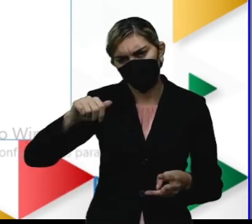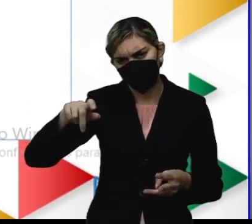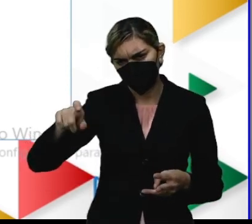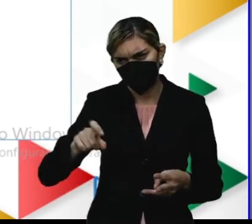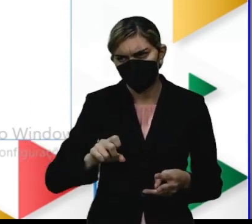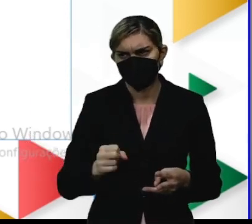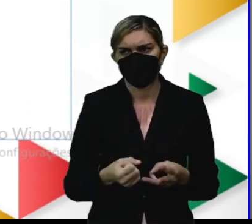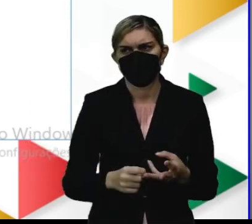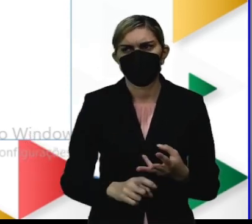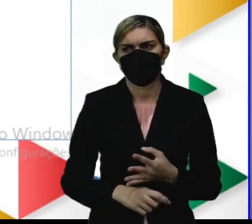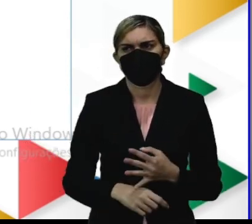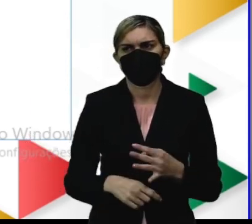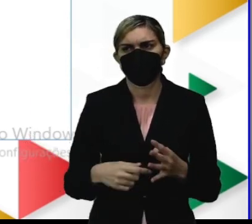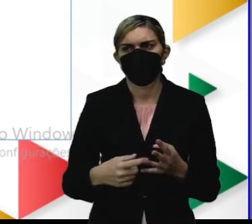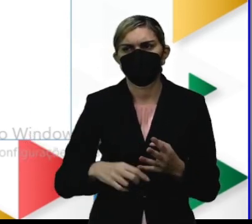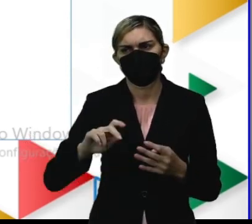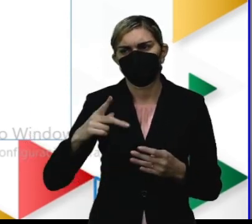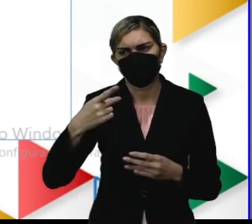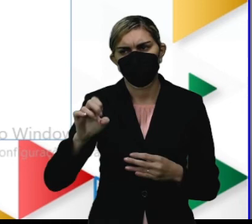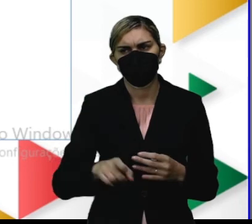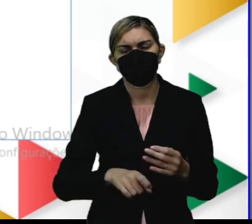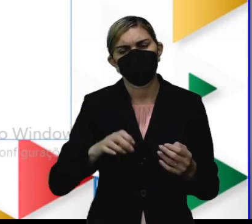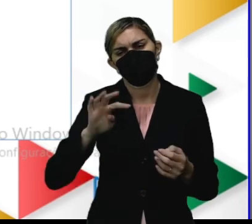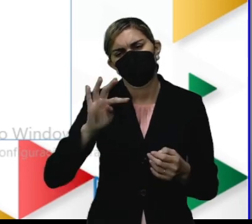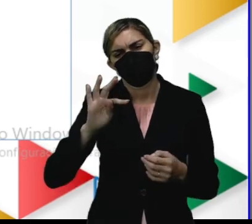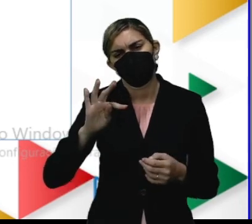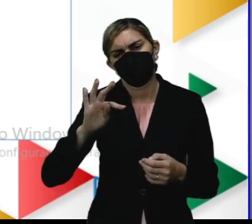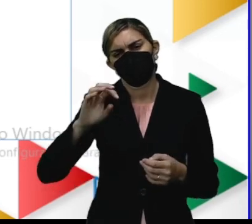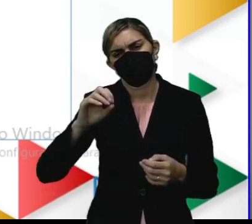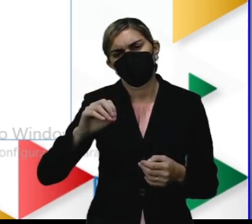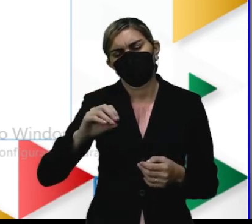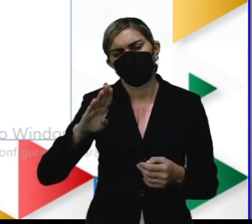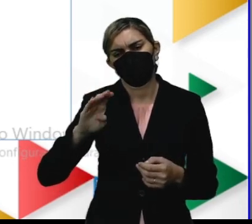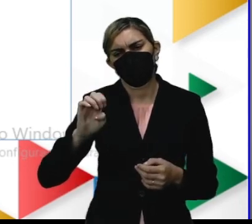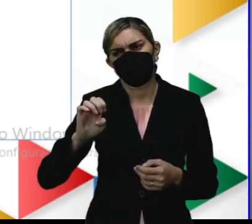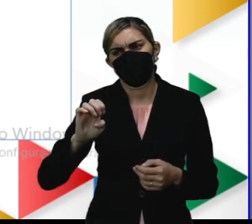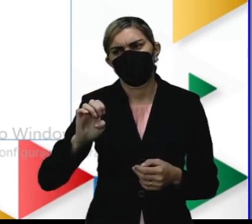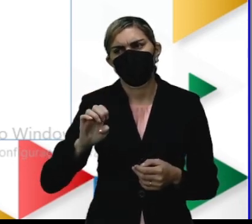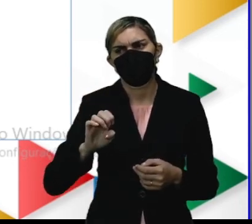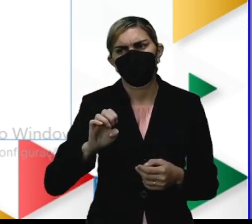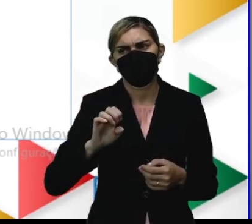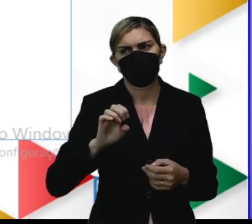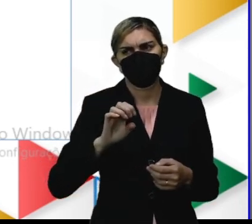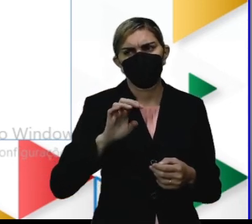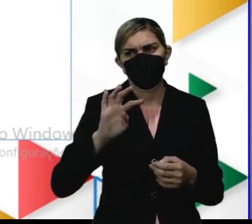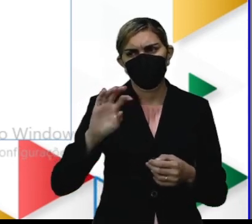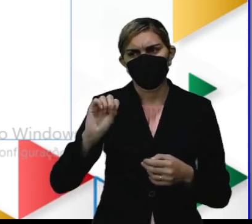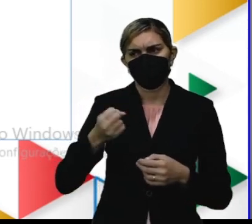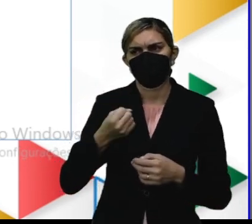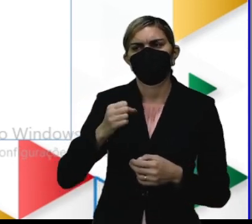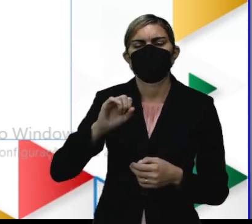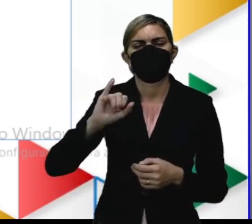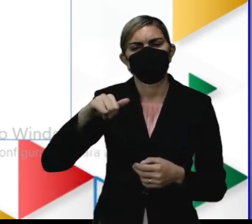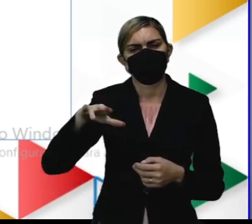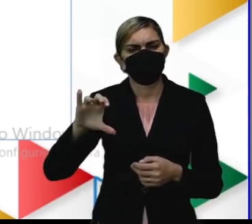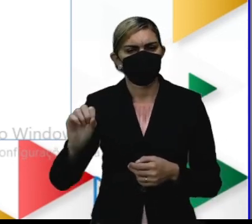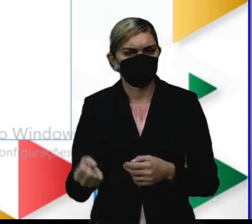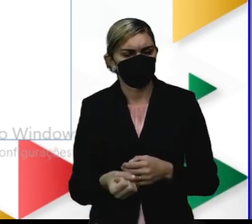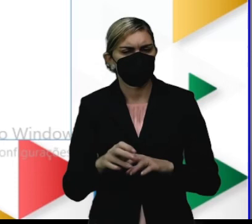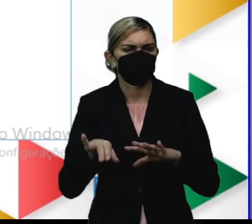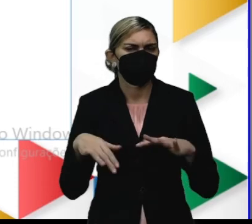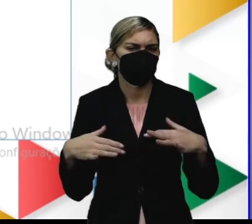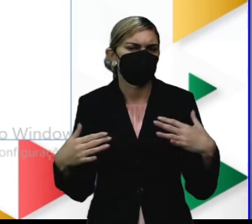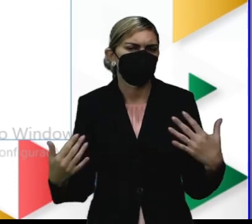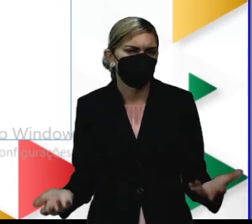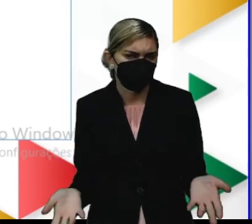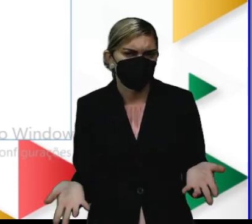apaches? Ou seria a letrinha D, que eram os toltecas e os incas? Eita, prof, isso aí tá super,